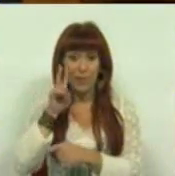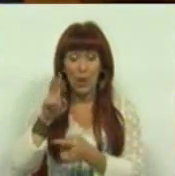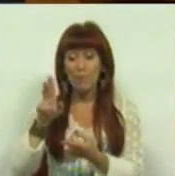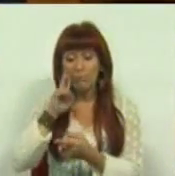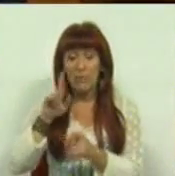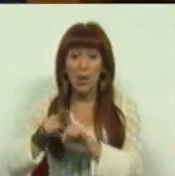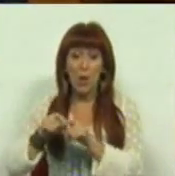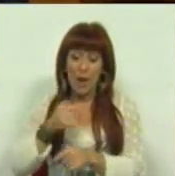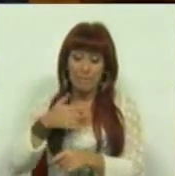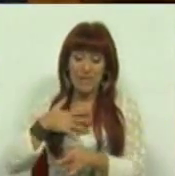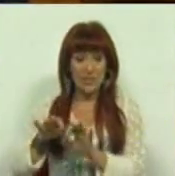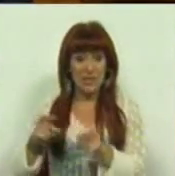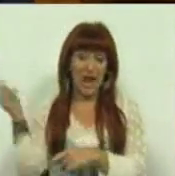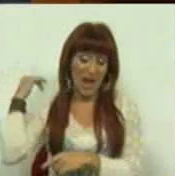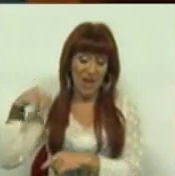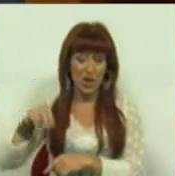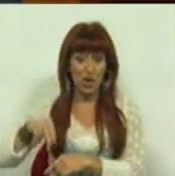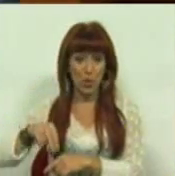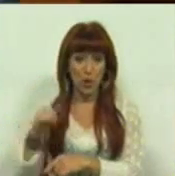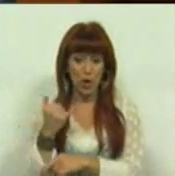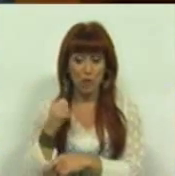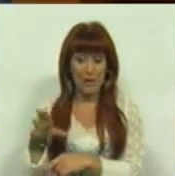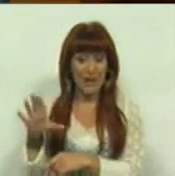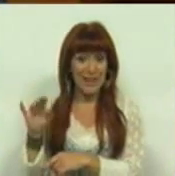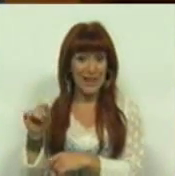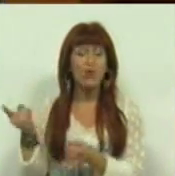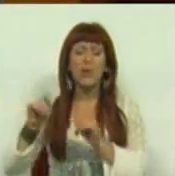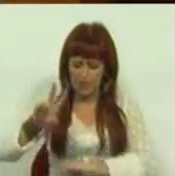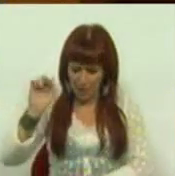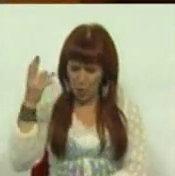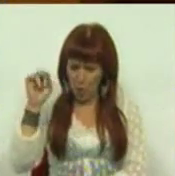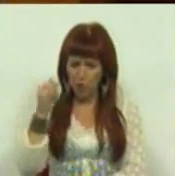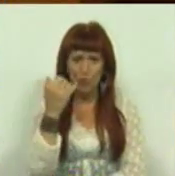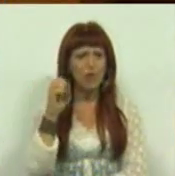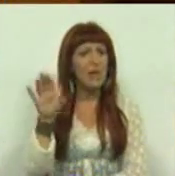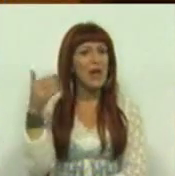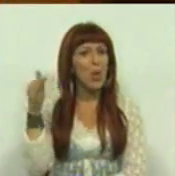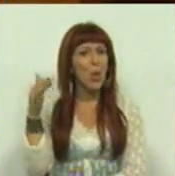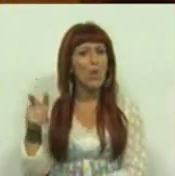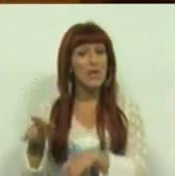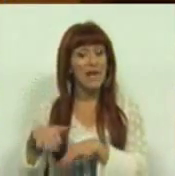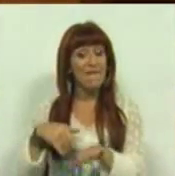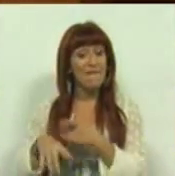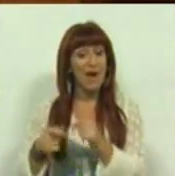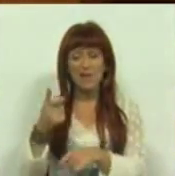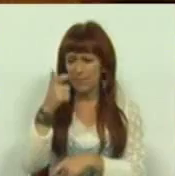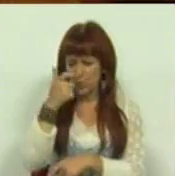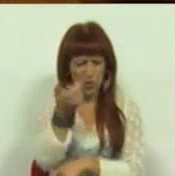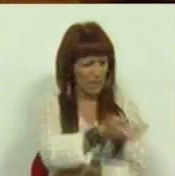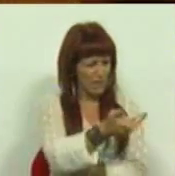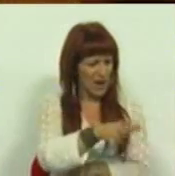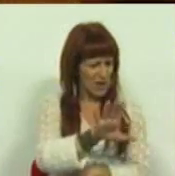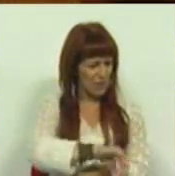empresas como as que tiveram lugar em junho de 2010 e em outubro de 2011. Que se faça dos mais frágeis